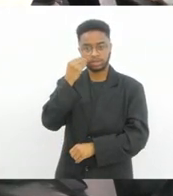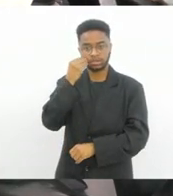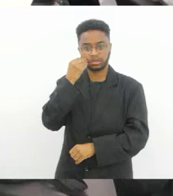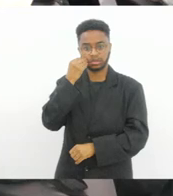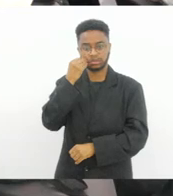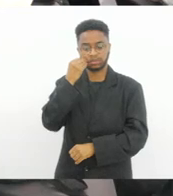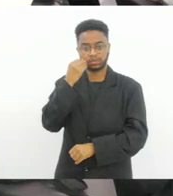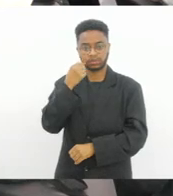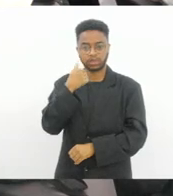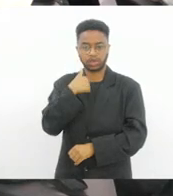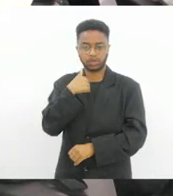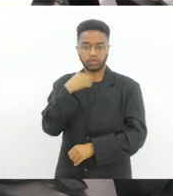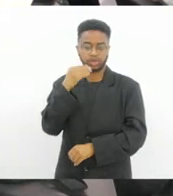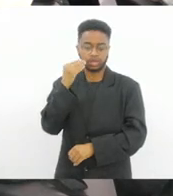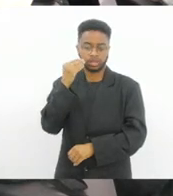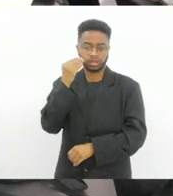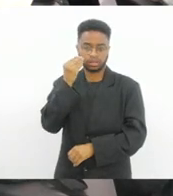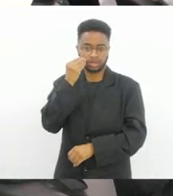máximo